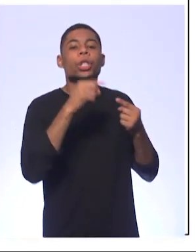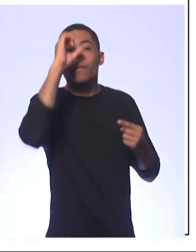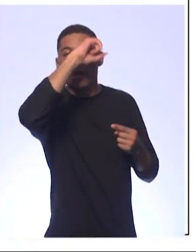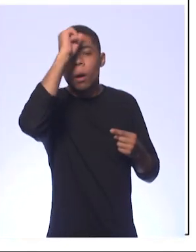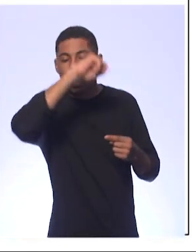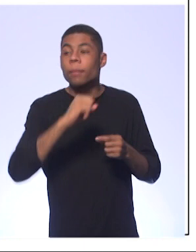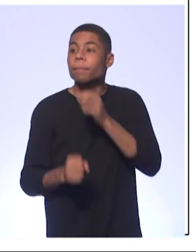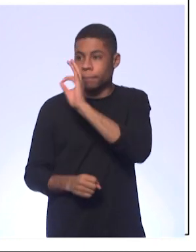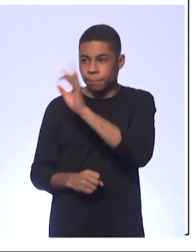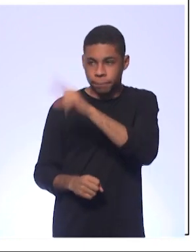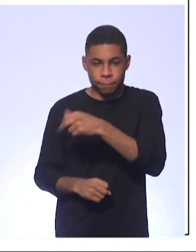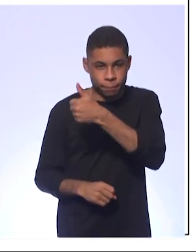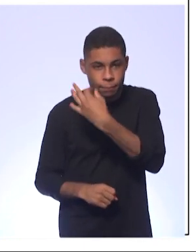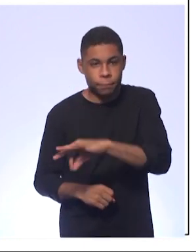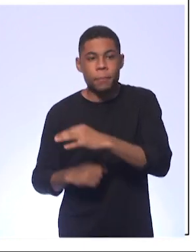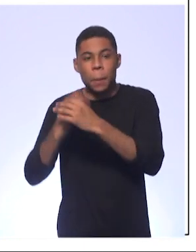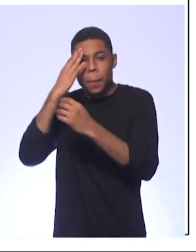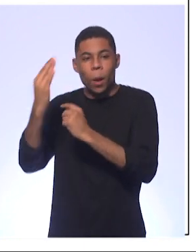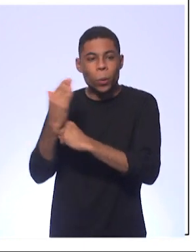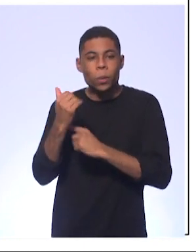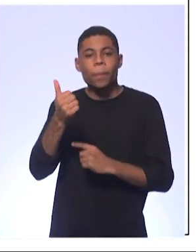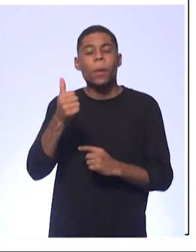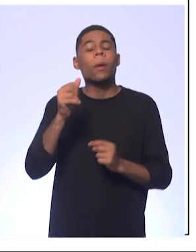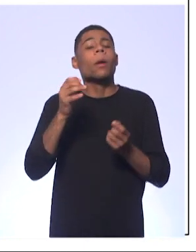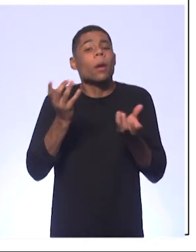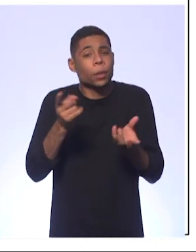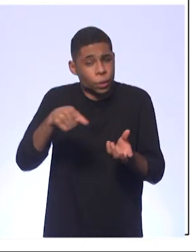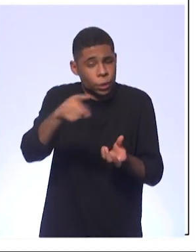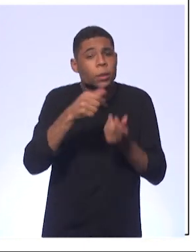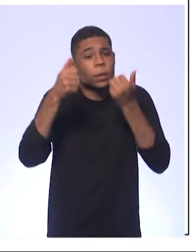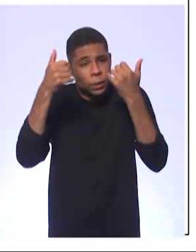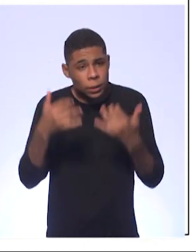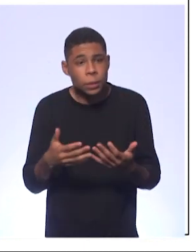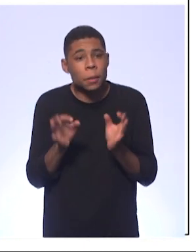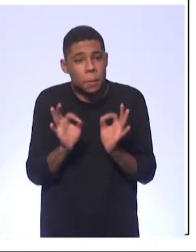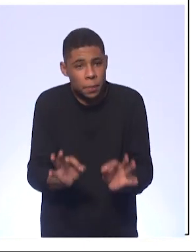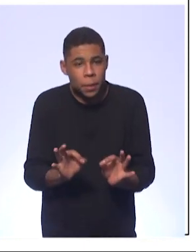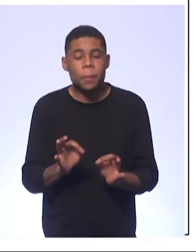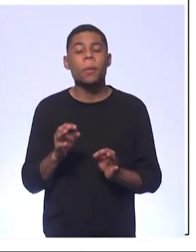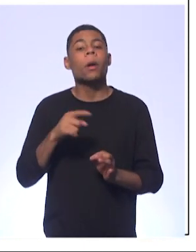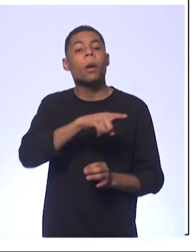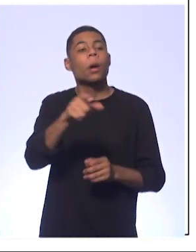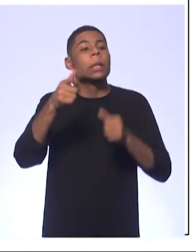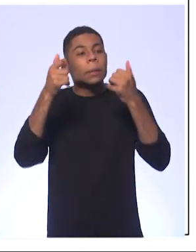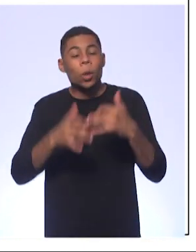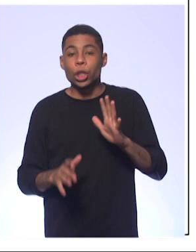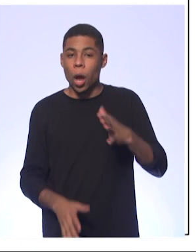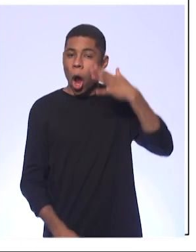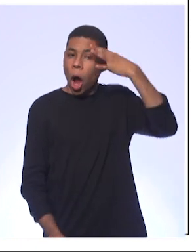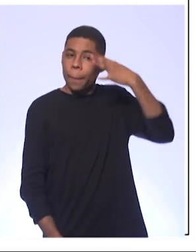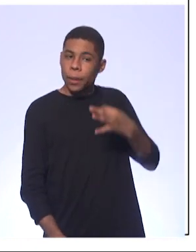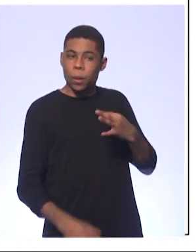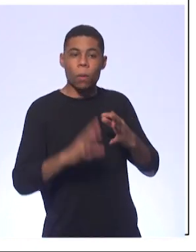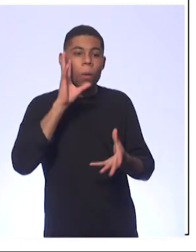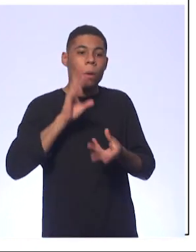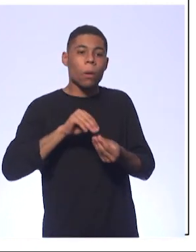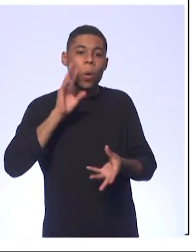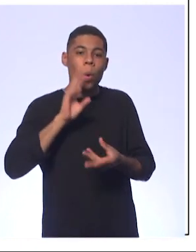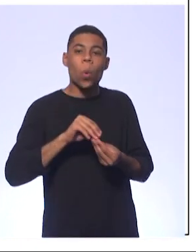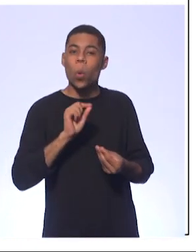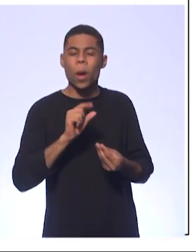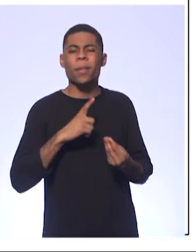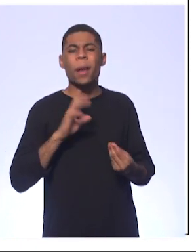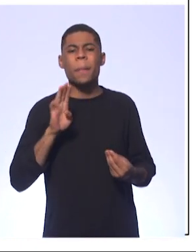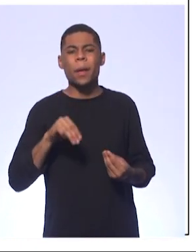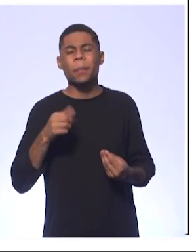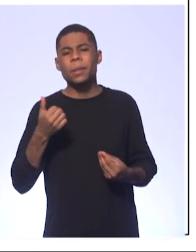aprendizagem. Então, quando a gente fala... Então, eu falei de compreensão leitora. Tá? Isso está na BNCC, está no